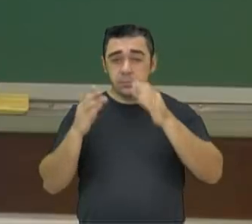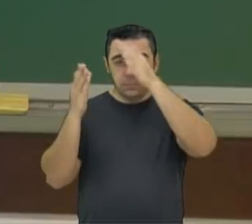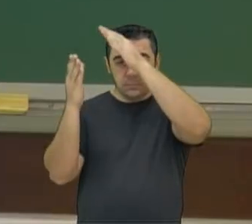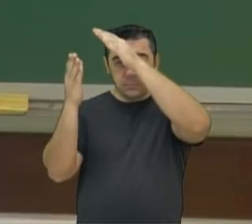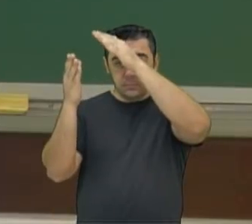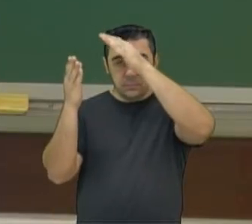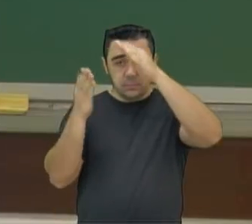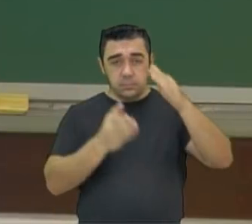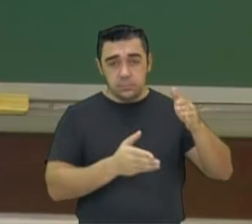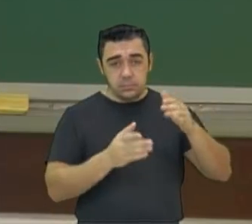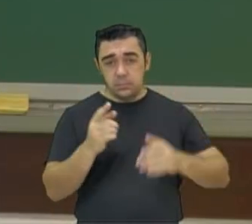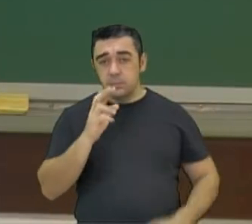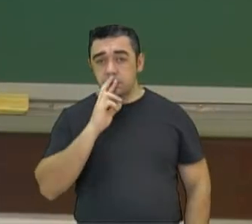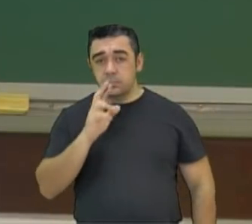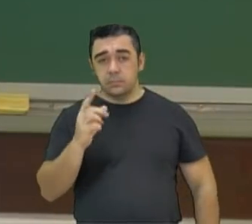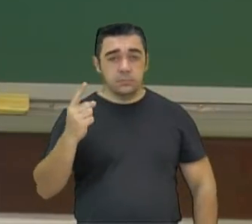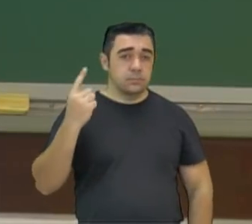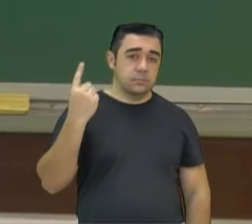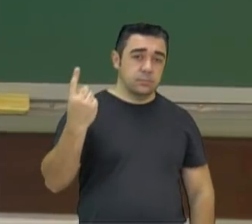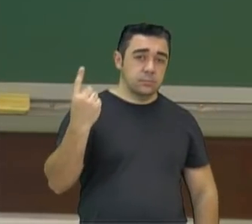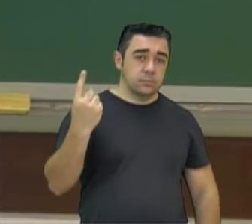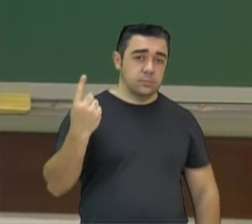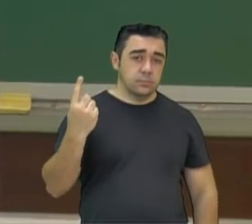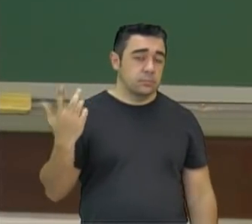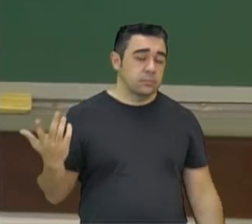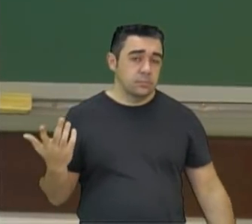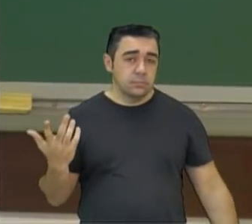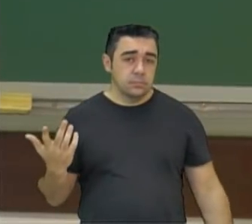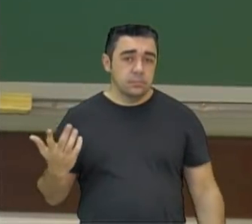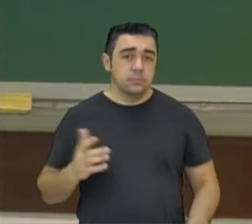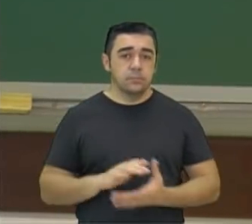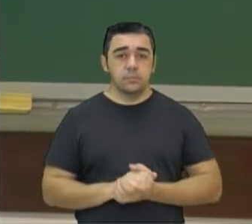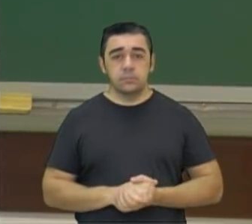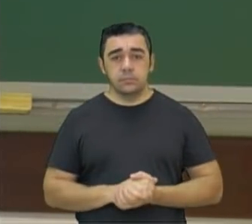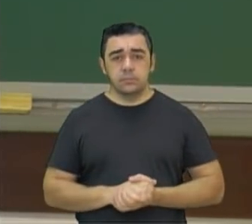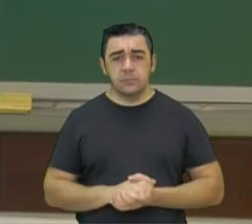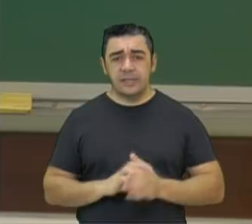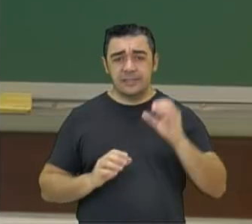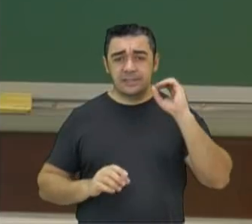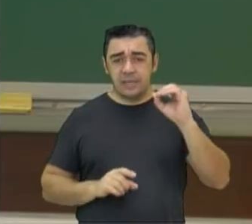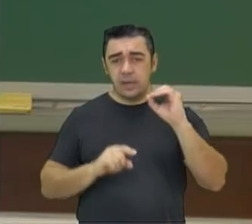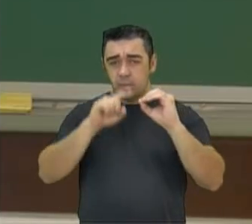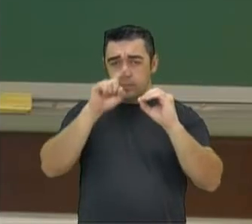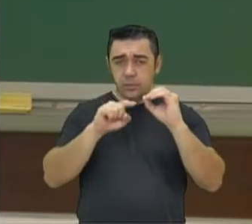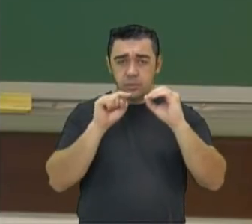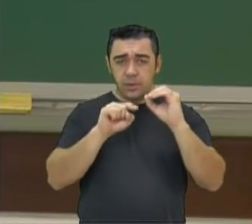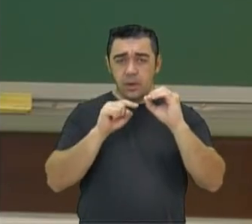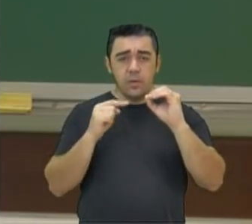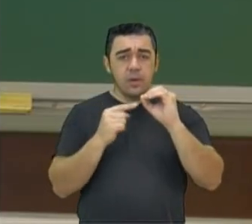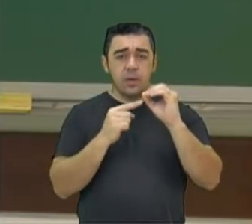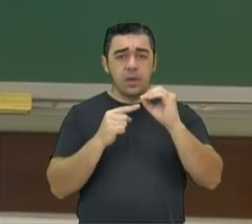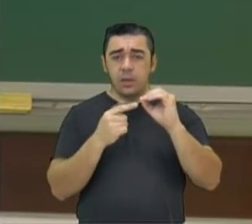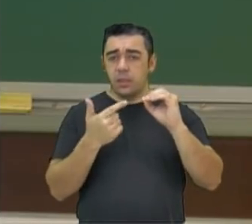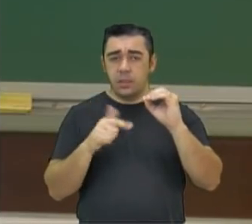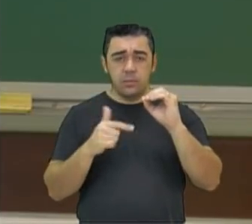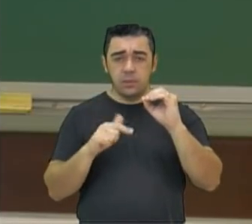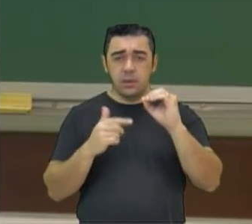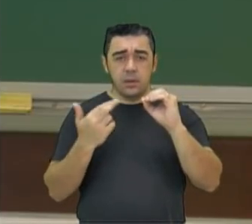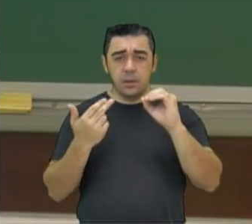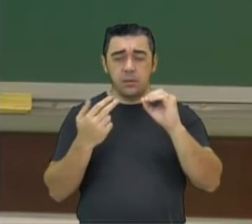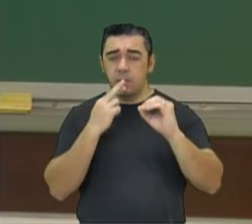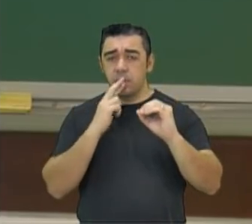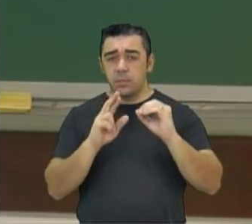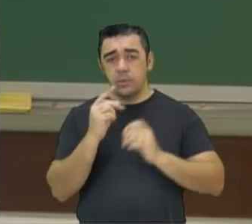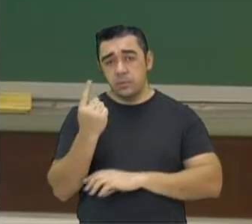posso cortar e vai me resultar em 0 fatorial. Só que eu sei que 0 fatorial é a mesma